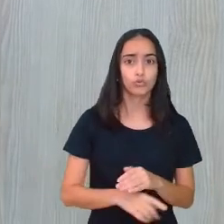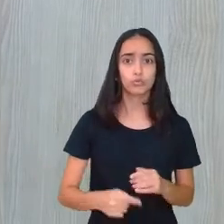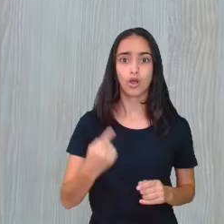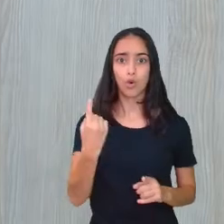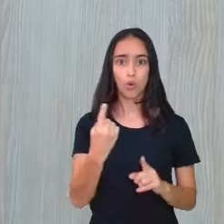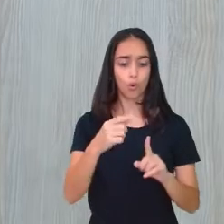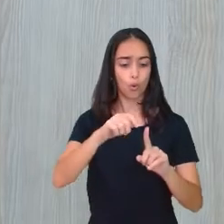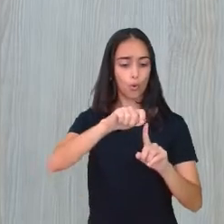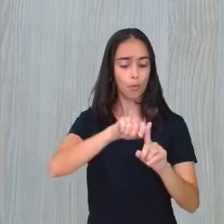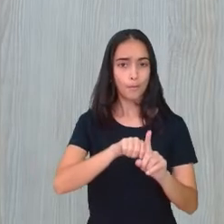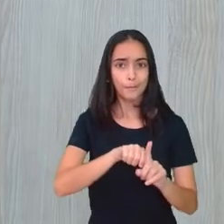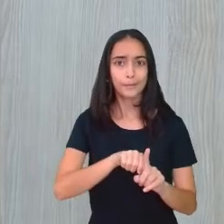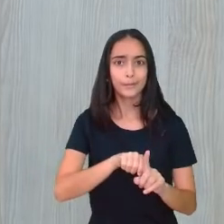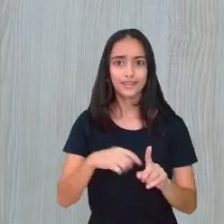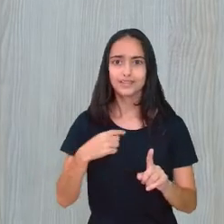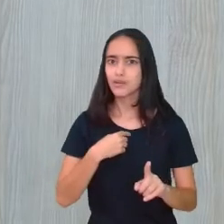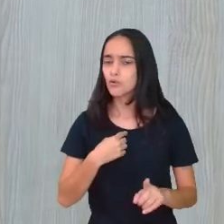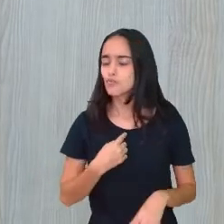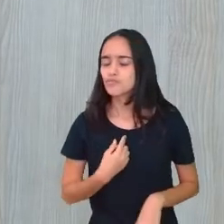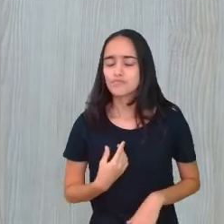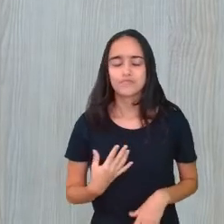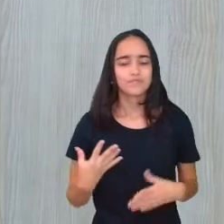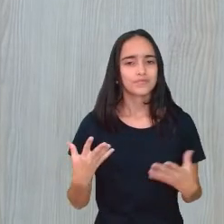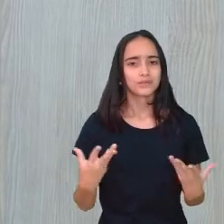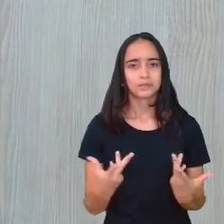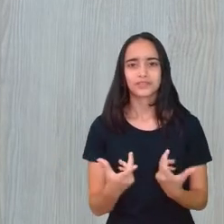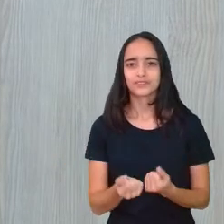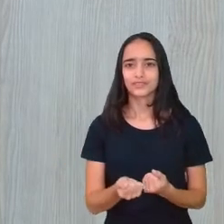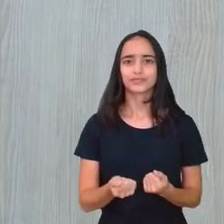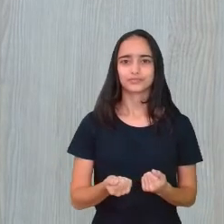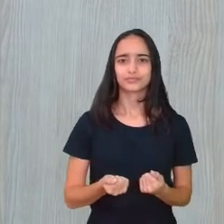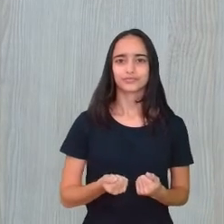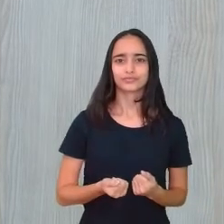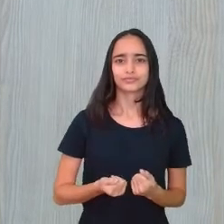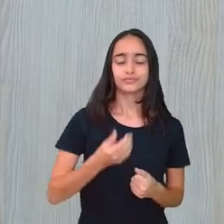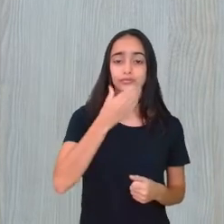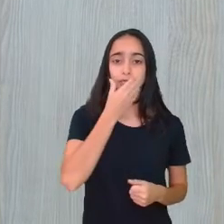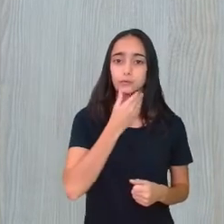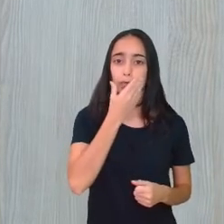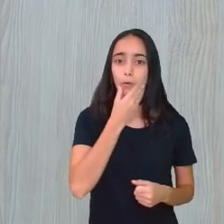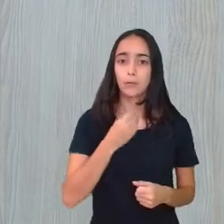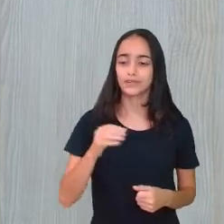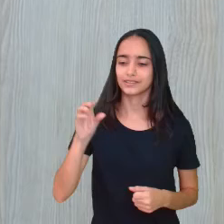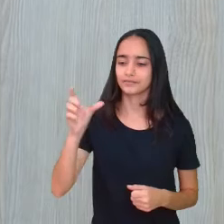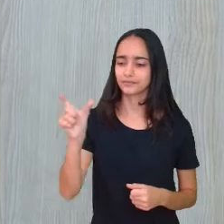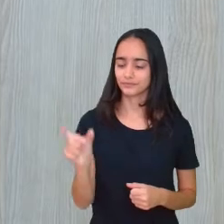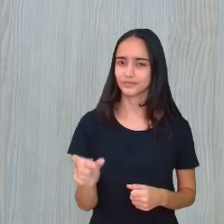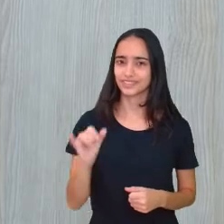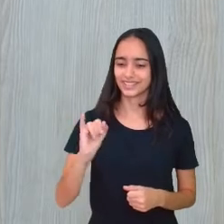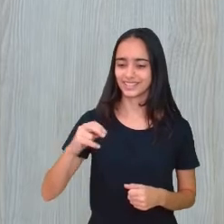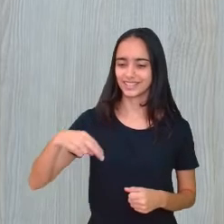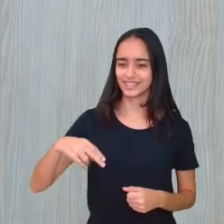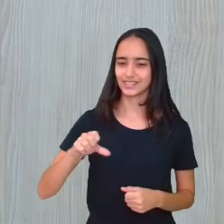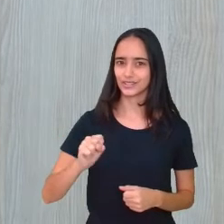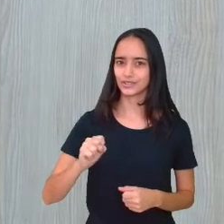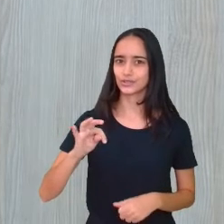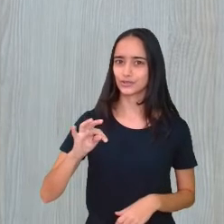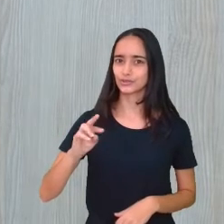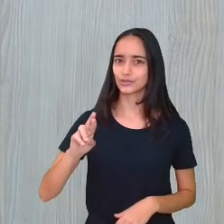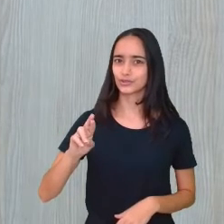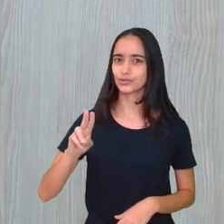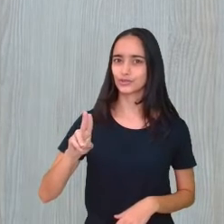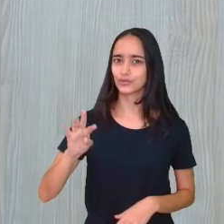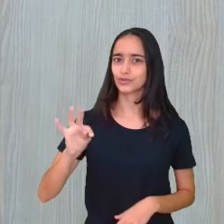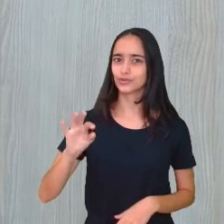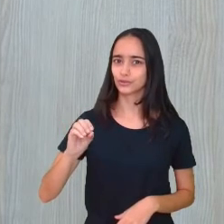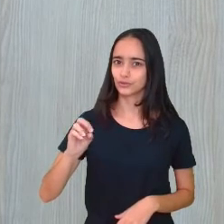me sentindo. Tá, tá. Aí o que é que o instrutor fez? A outra fase, né? Que depois você vai Sim. explicar. Aumentou a